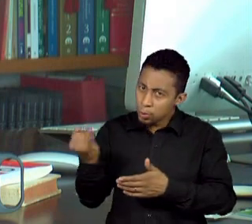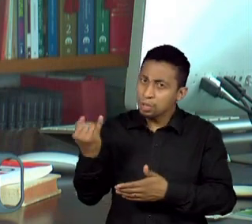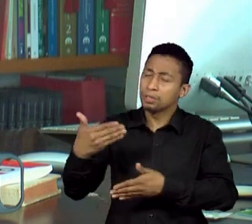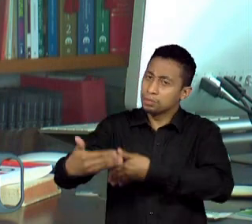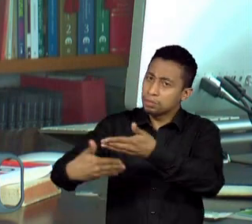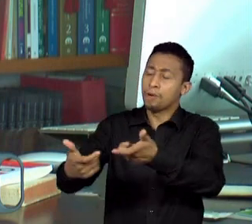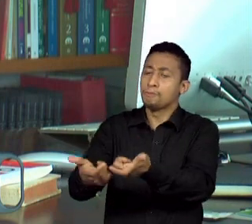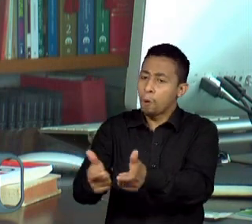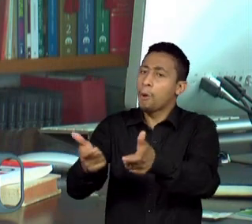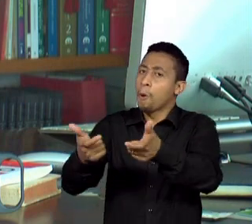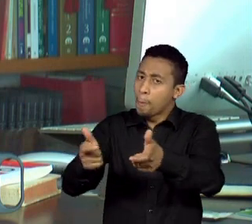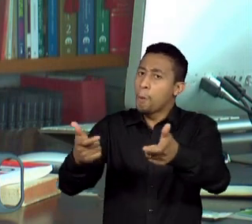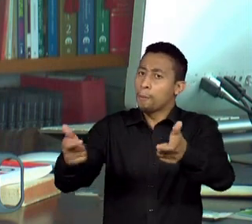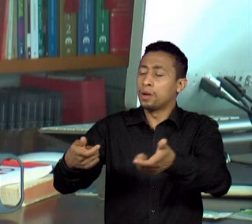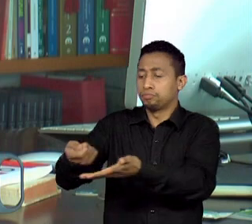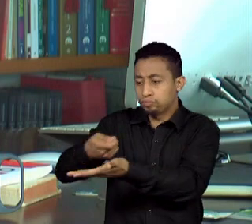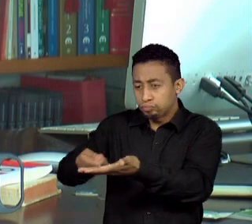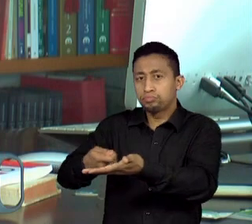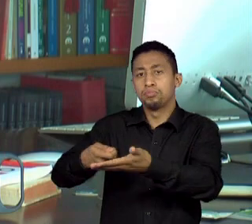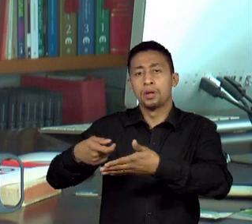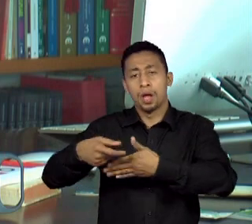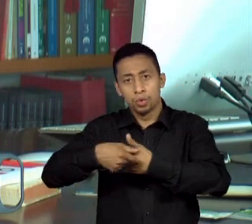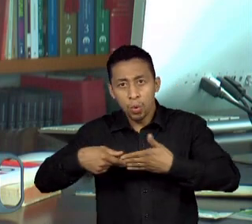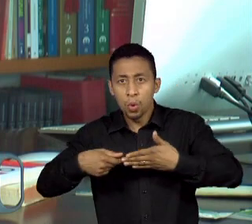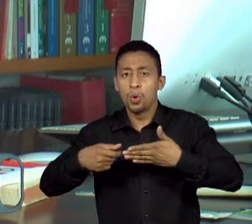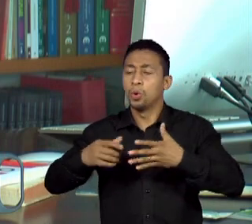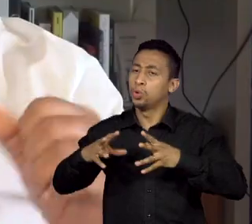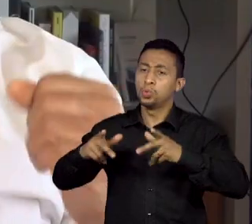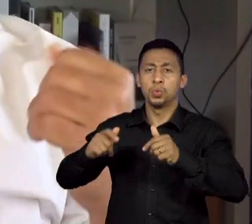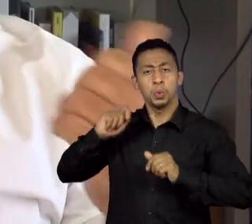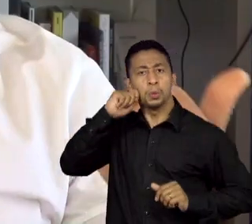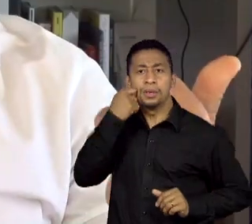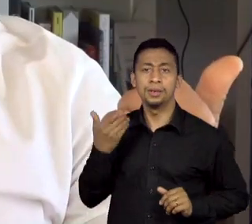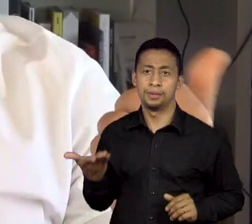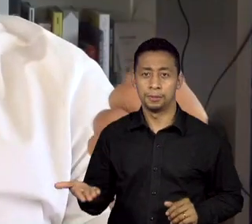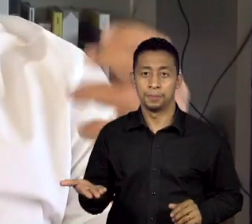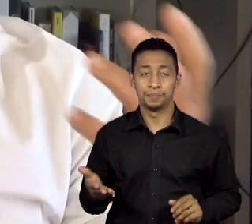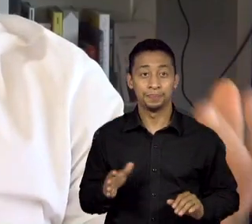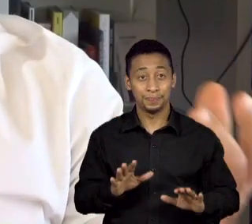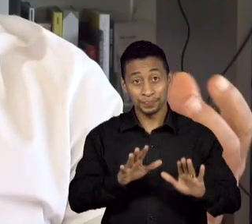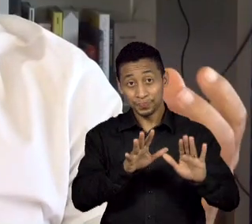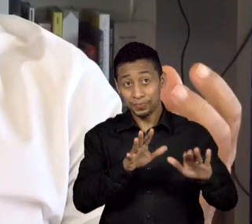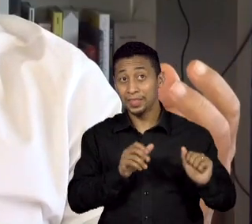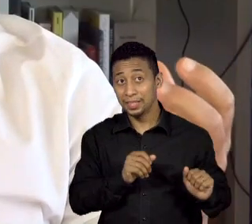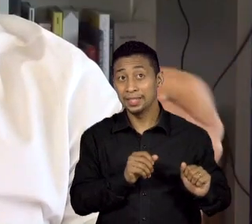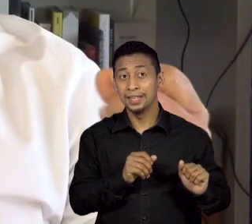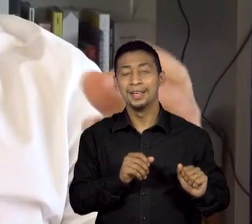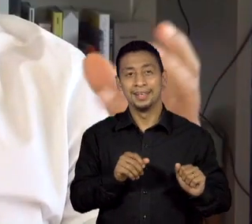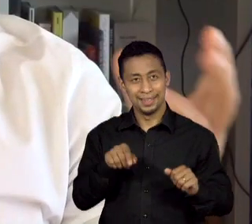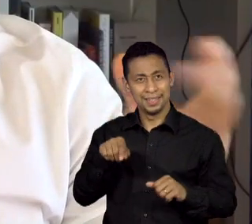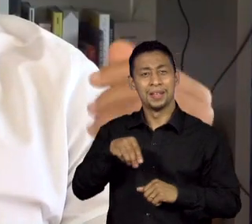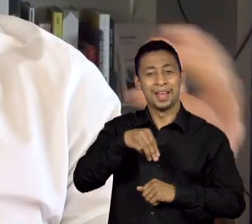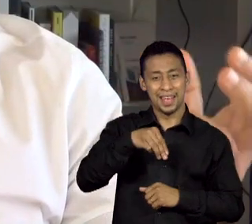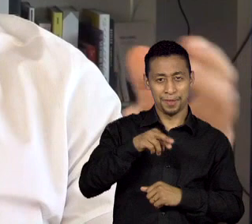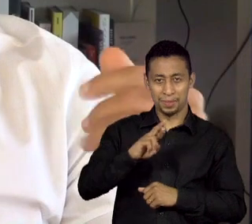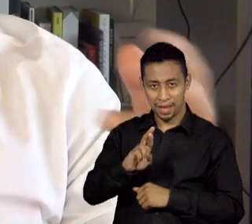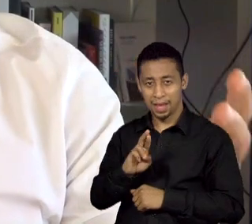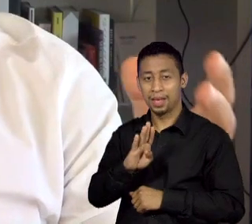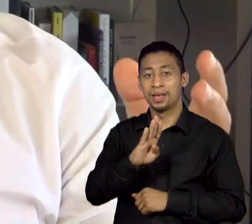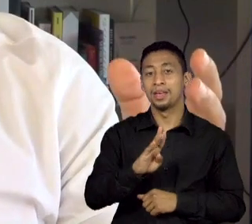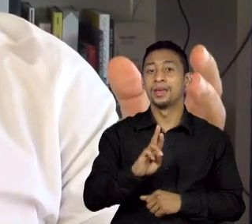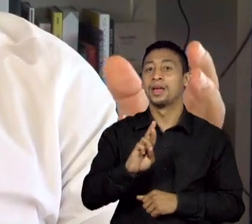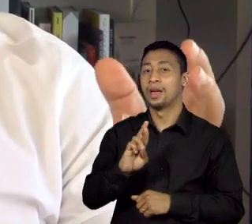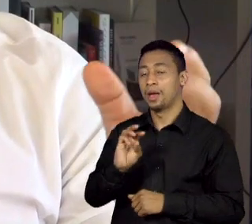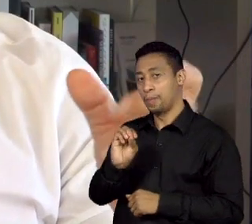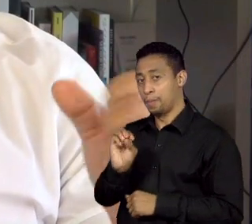e diretores negros também. Uma observação aqui é que, assim, tanto no Mr. Brown, a Thaís e o Lázaro não